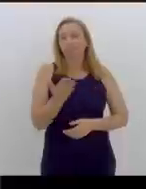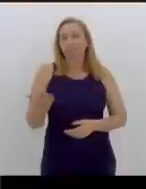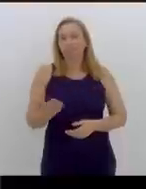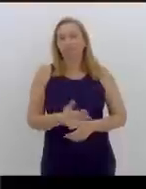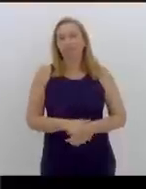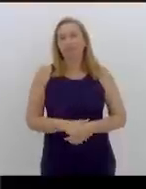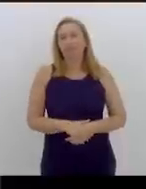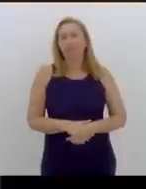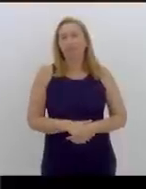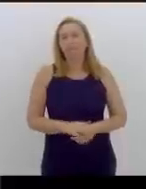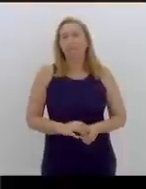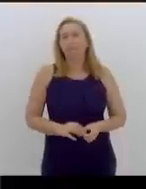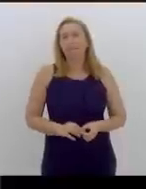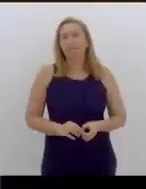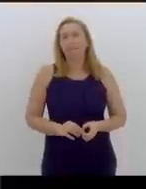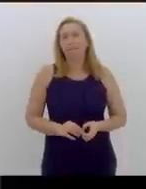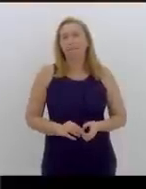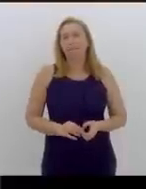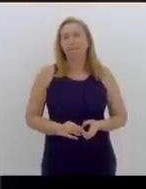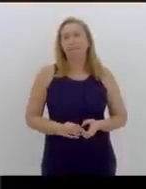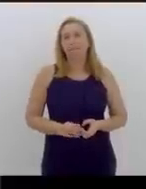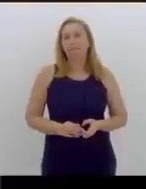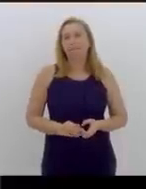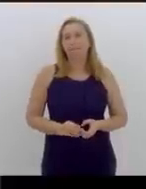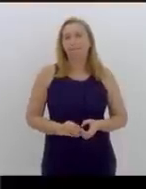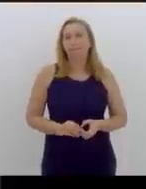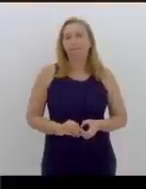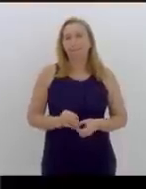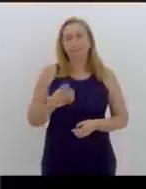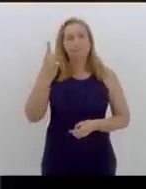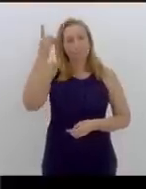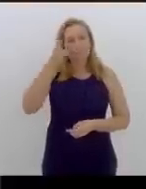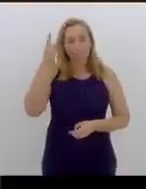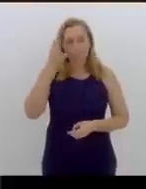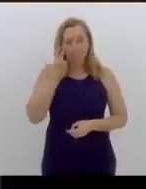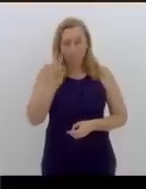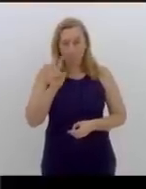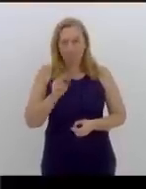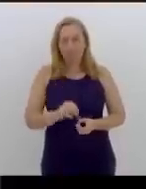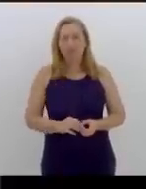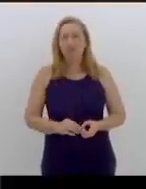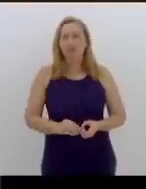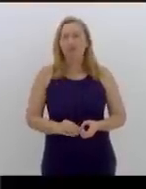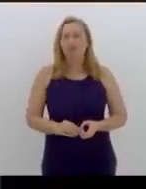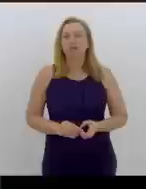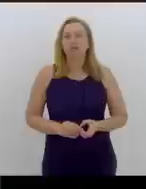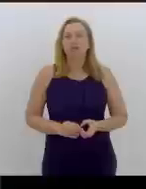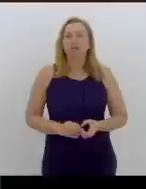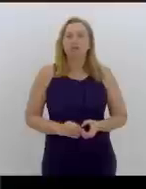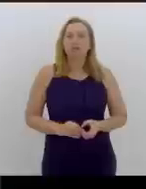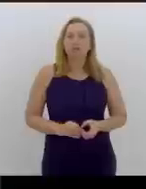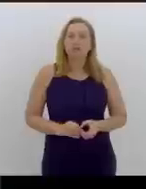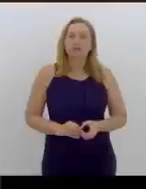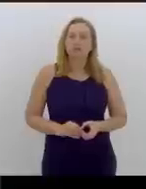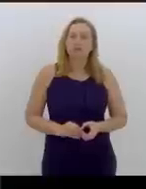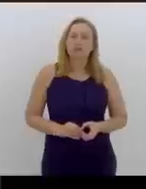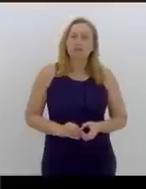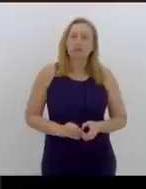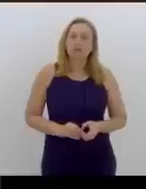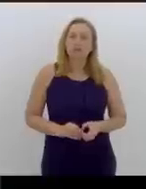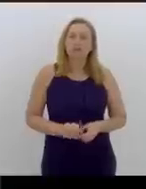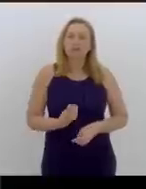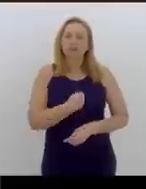seguinte a situação aí Deputado Dizem que o Regimento educação fiscal